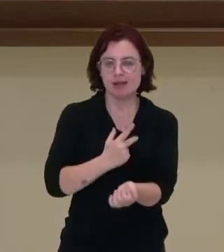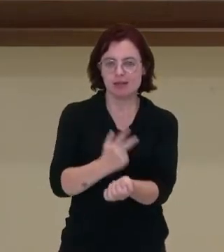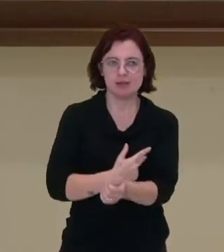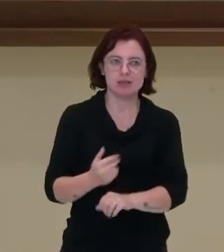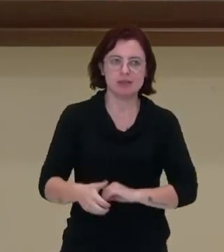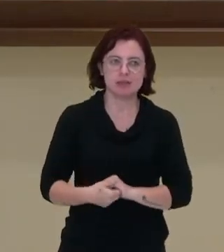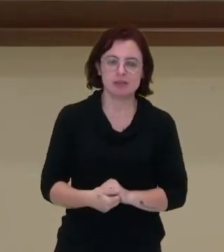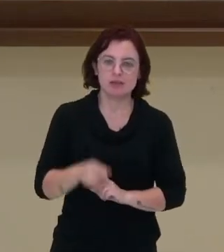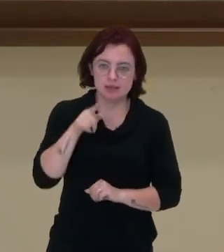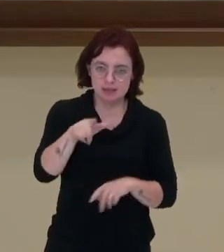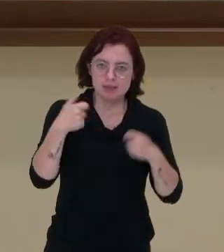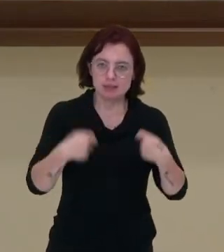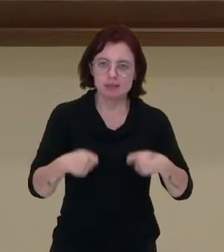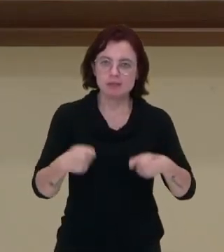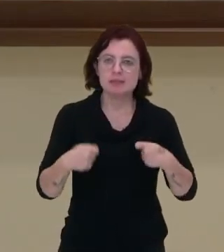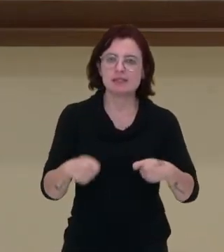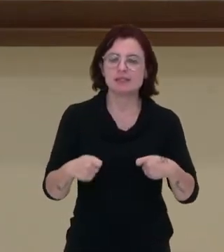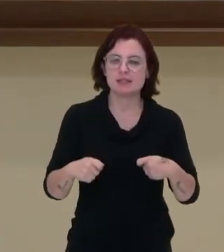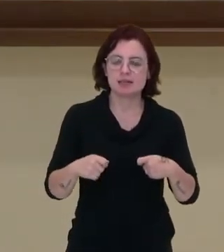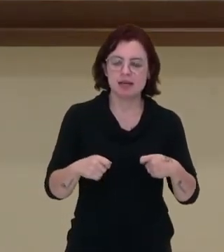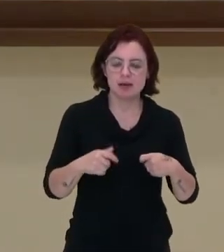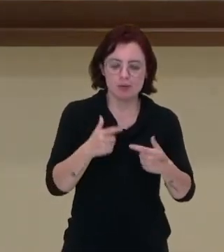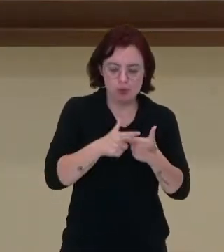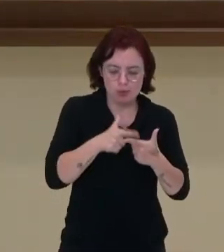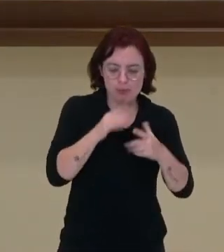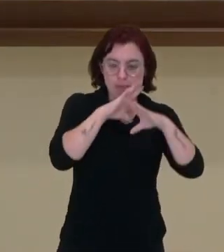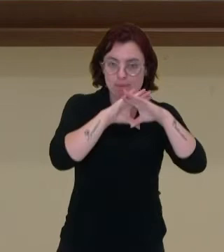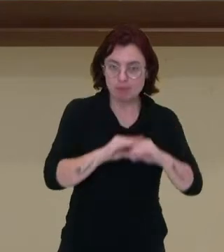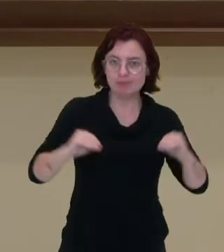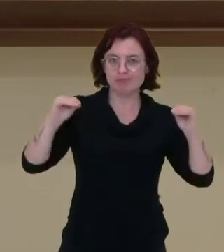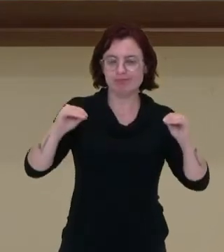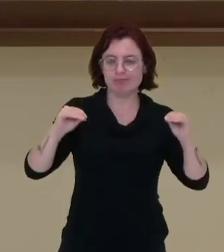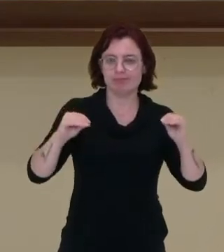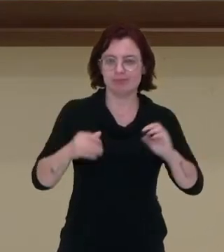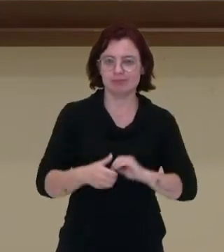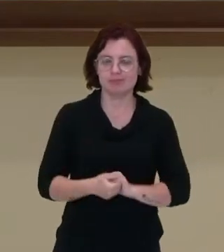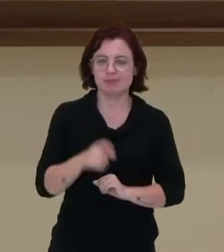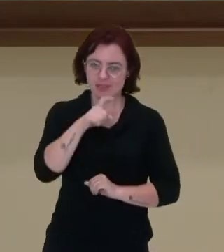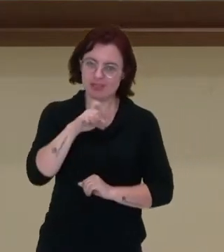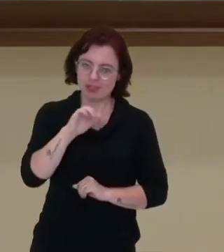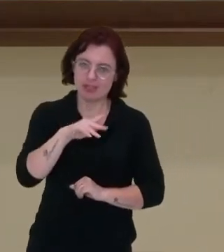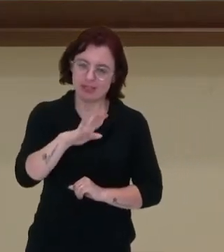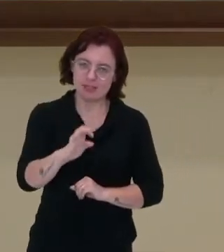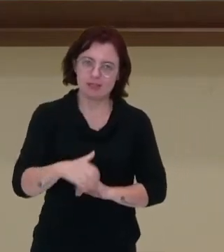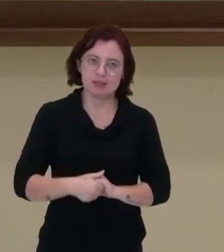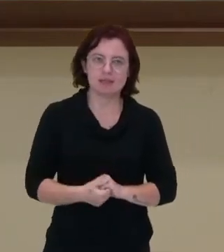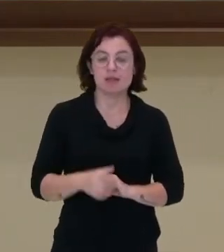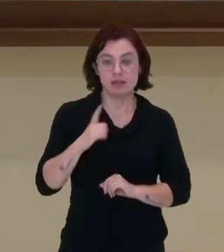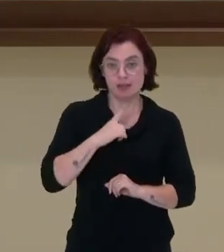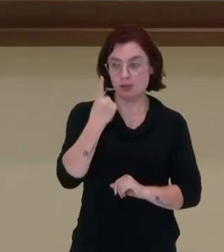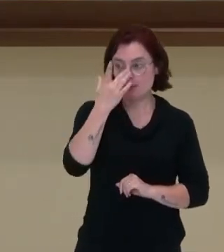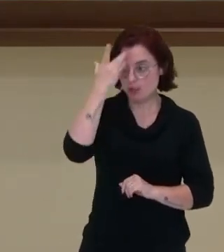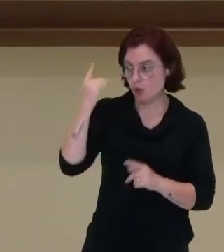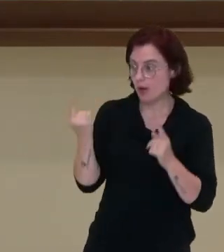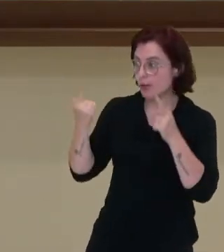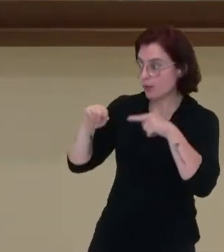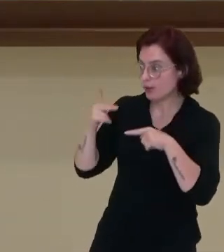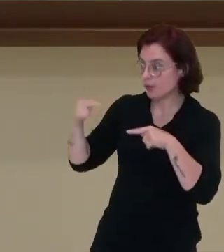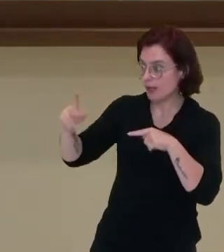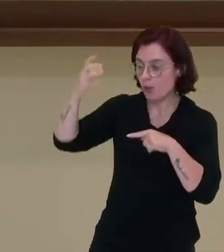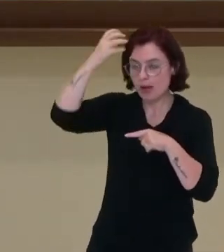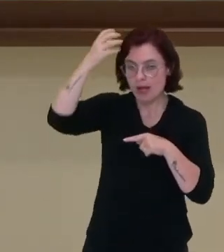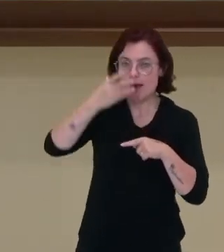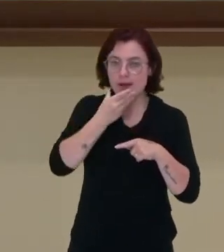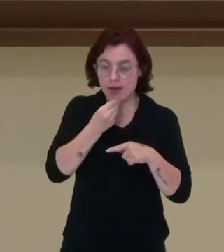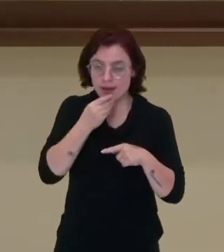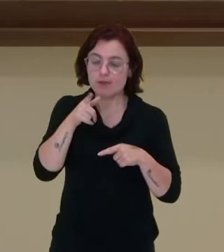você precisa é resolver esse problema do xeque. Alguém está atacando o seu rei e